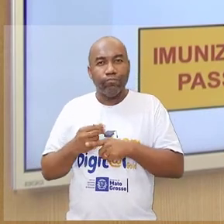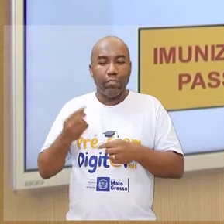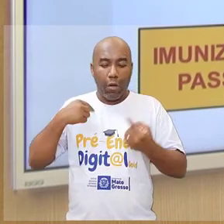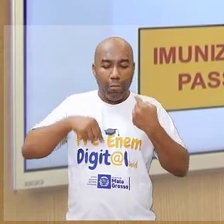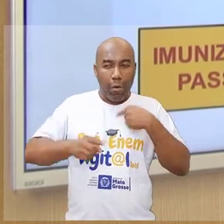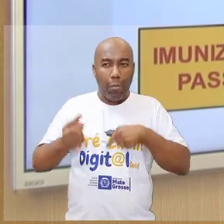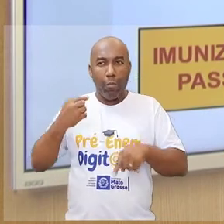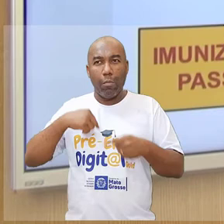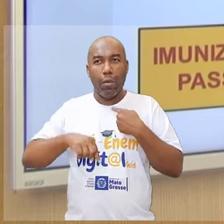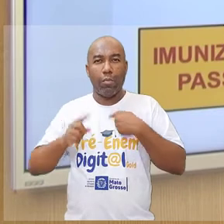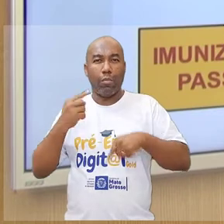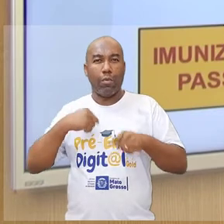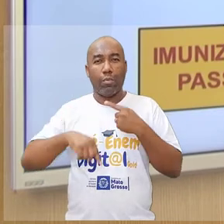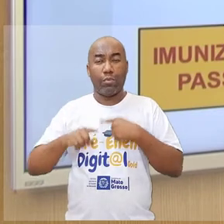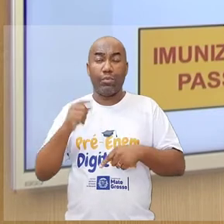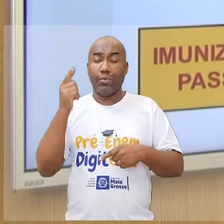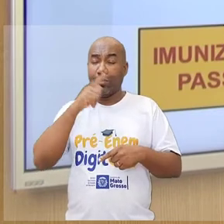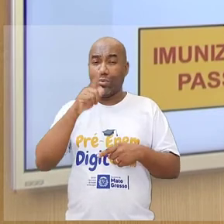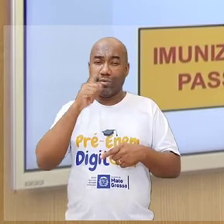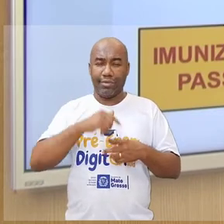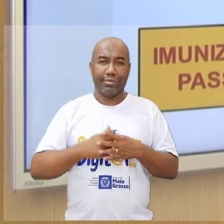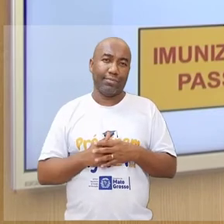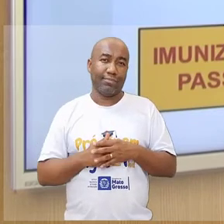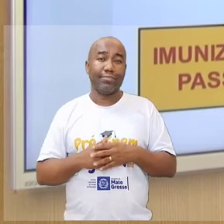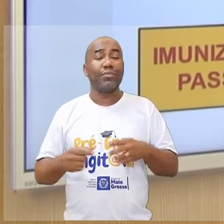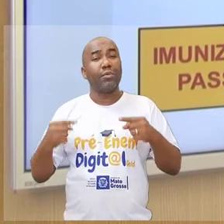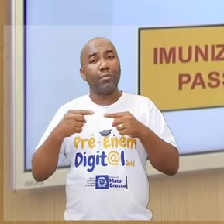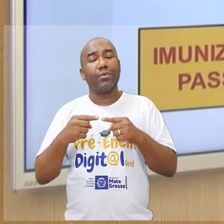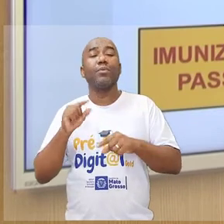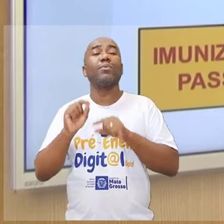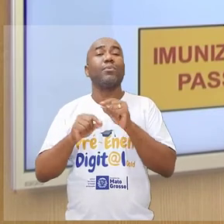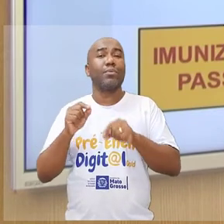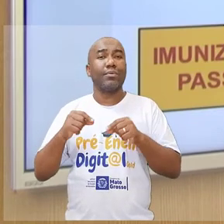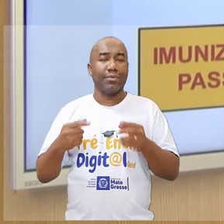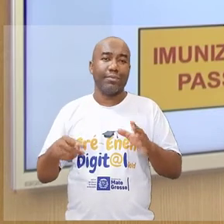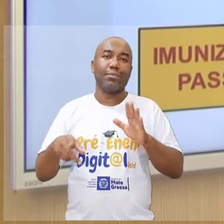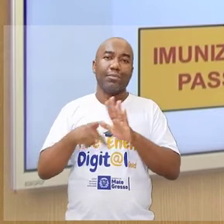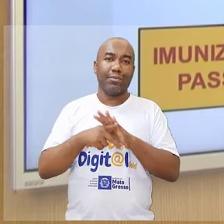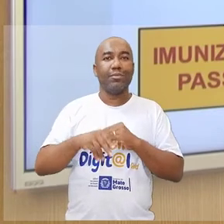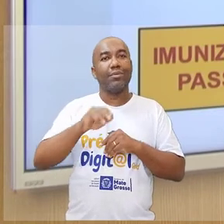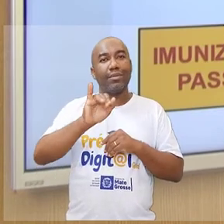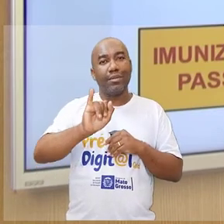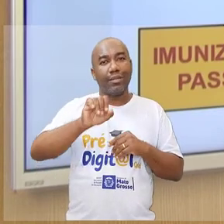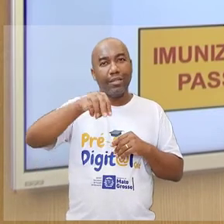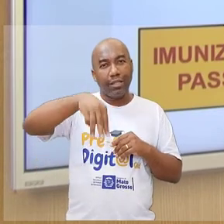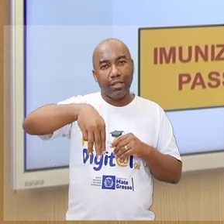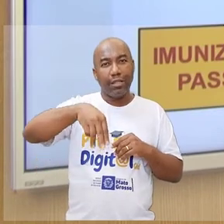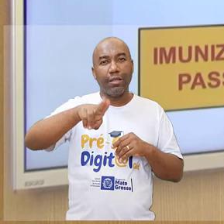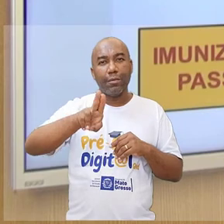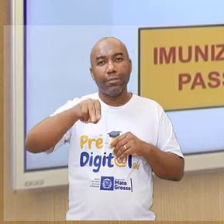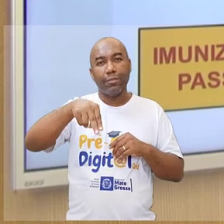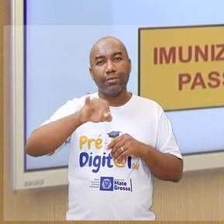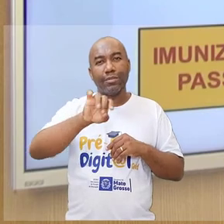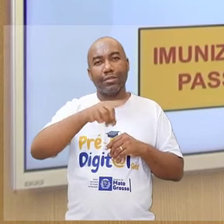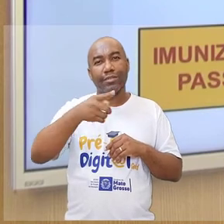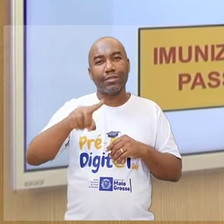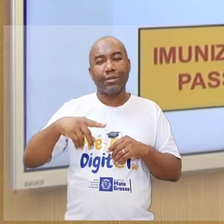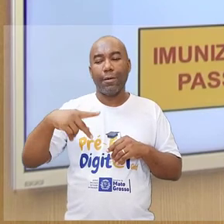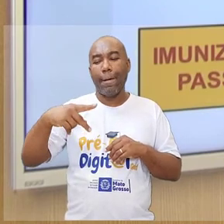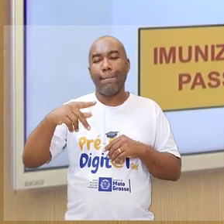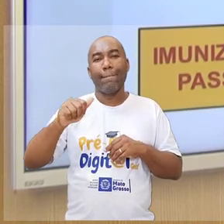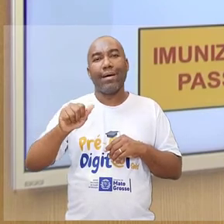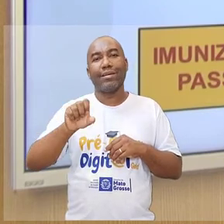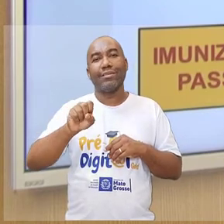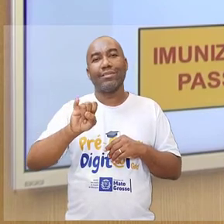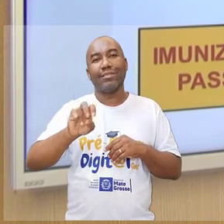através da placenta, os anticorpos. Isso é uma imunização passiva. Vamos entender por quê? Quem está sendo